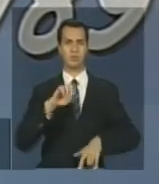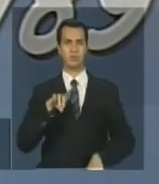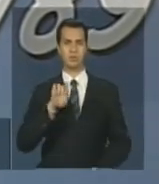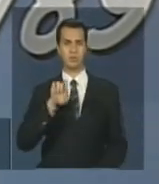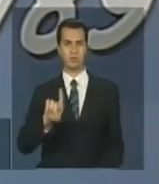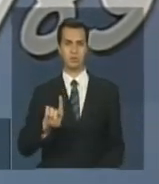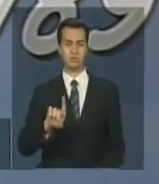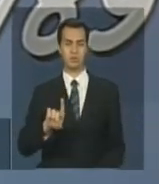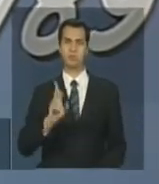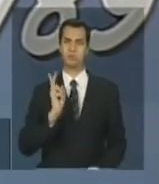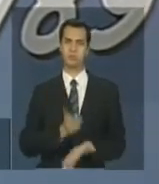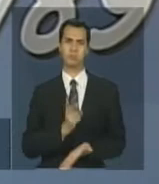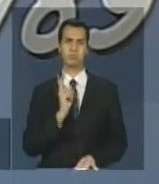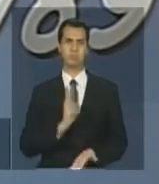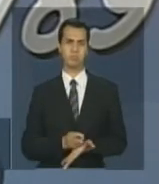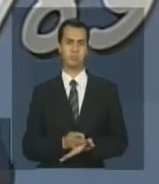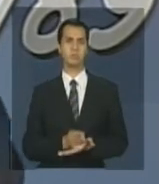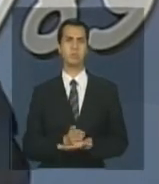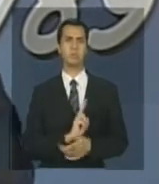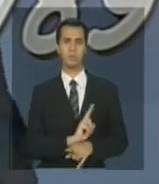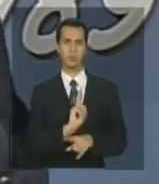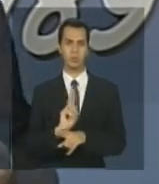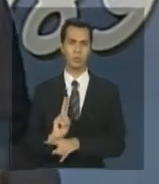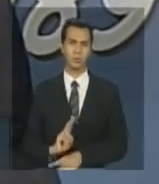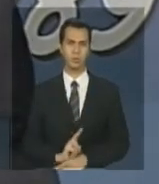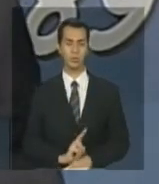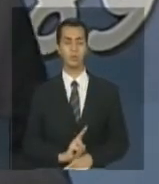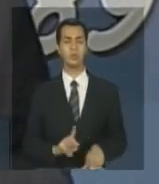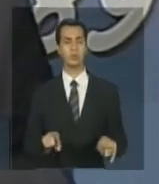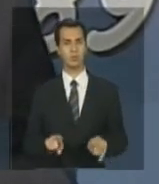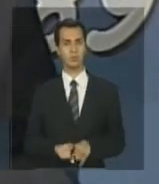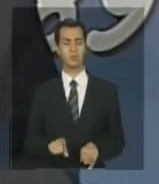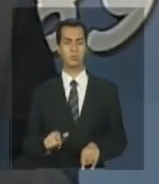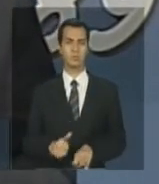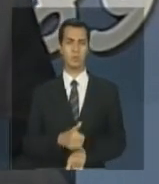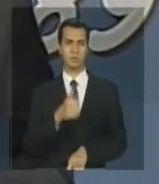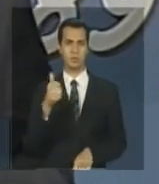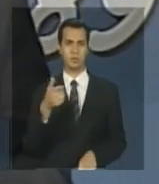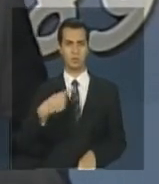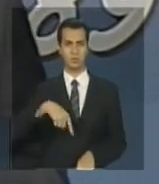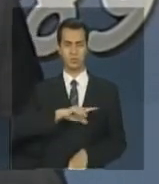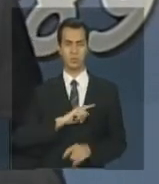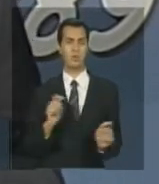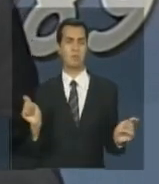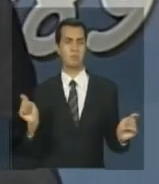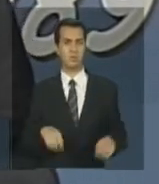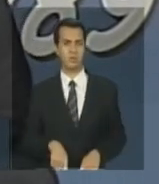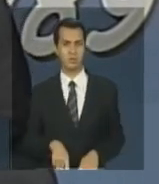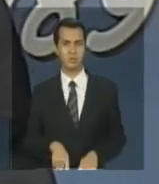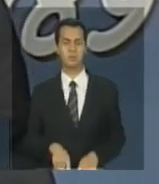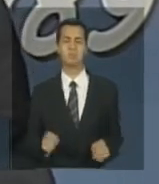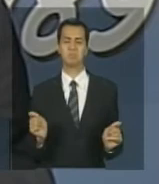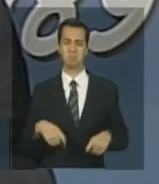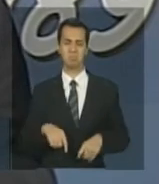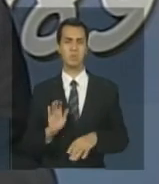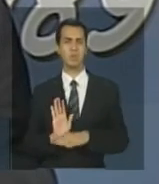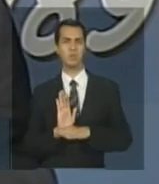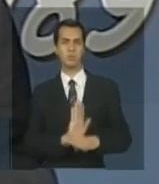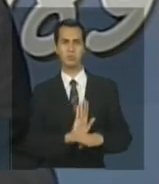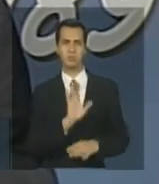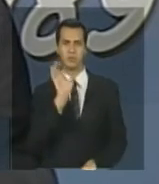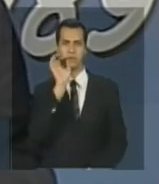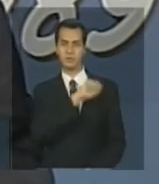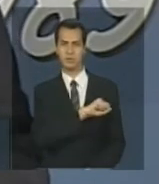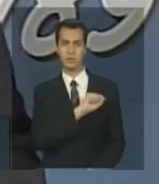em regime de plantão e melhorando portanto a nossa capacidade de resposta